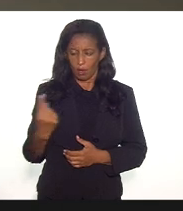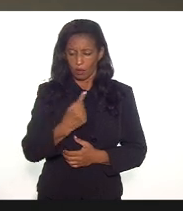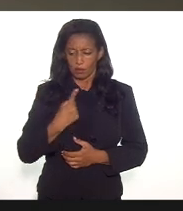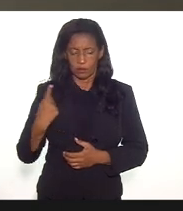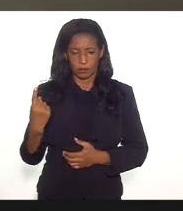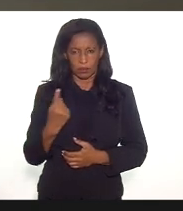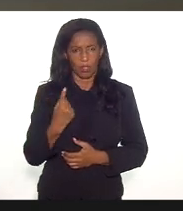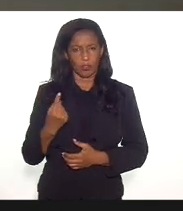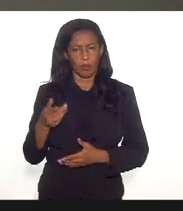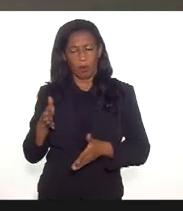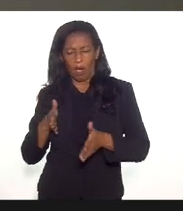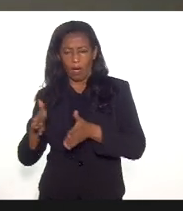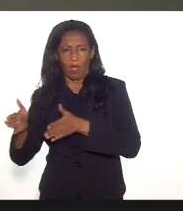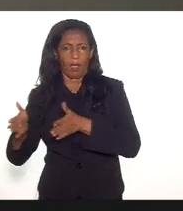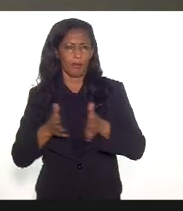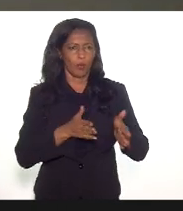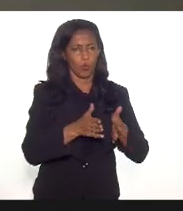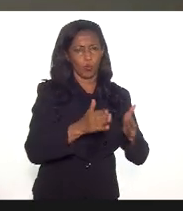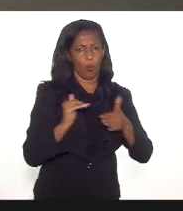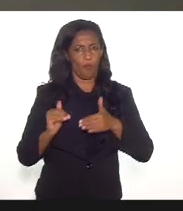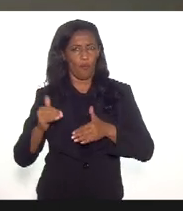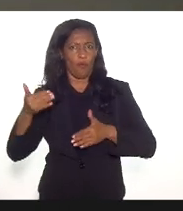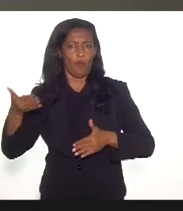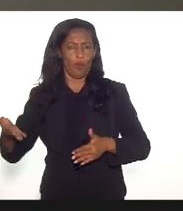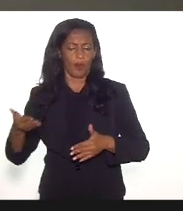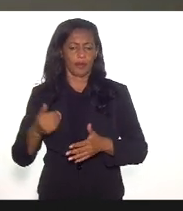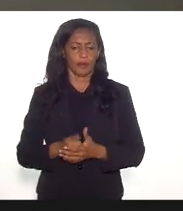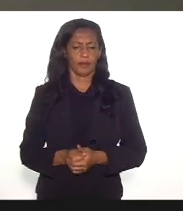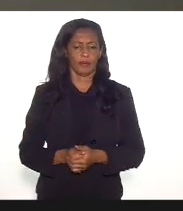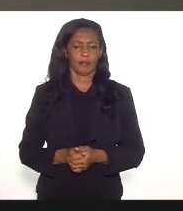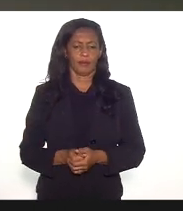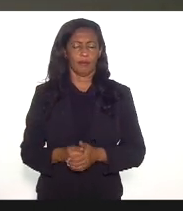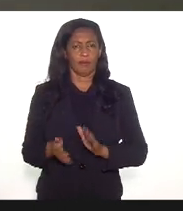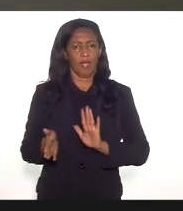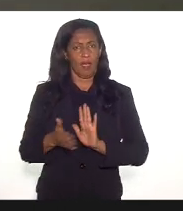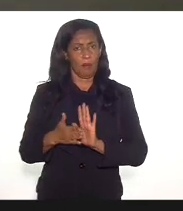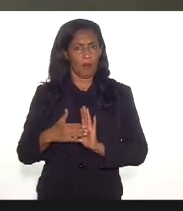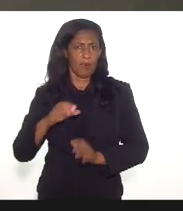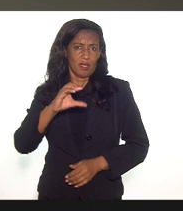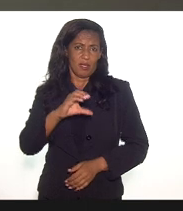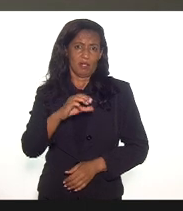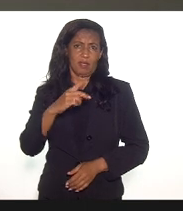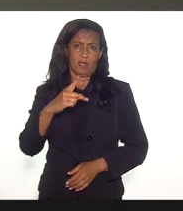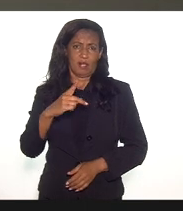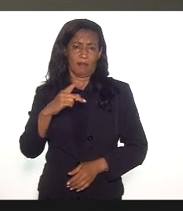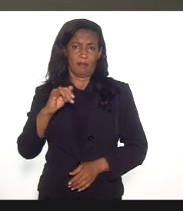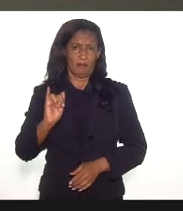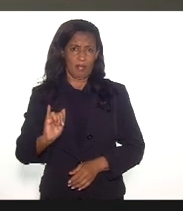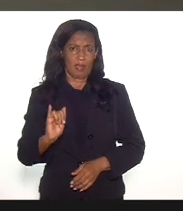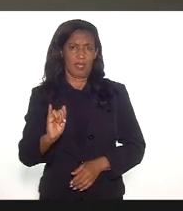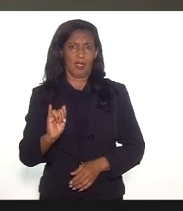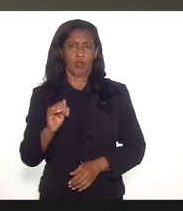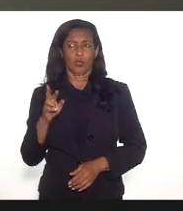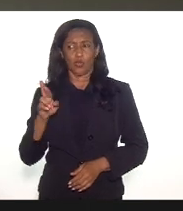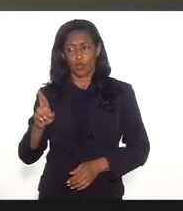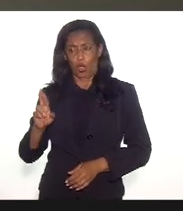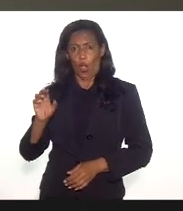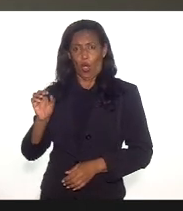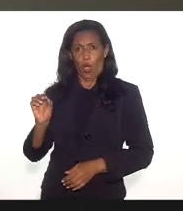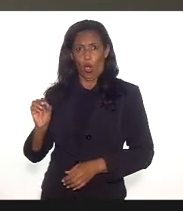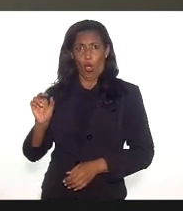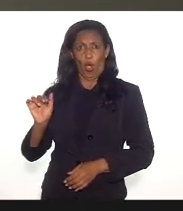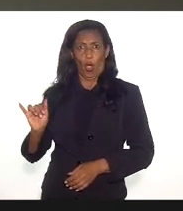outras alternativas fora a questão, a própria CPI dos royalties, da participação